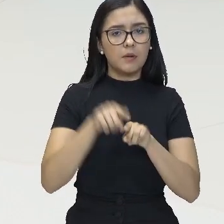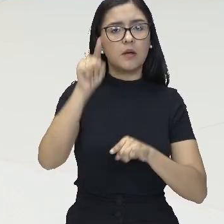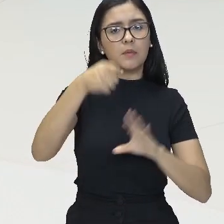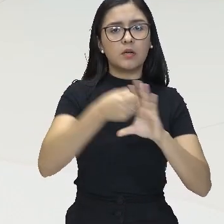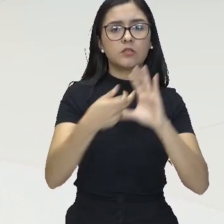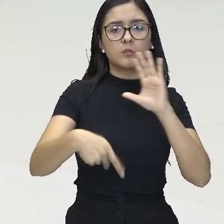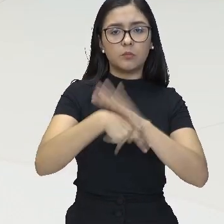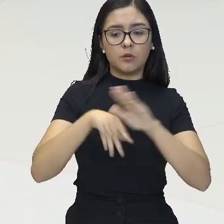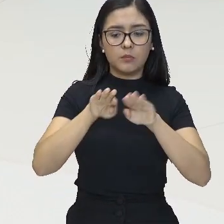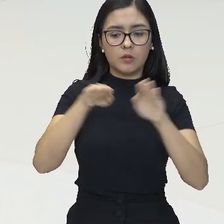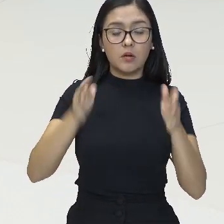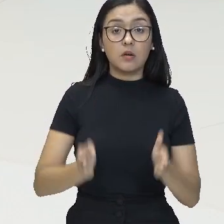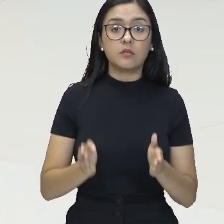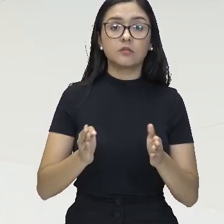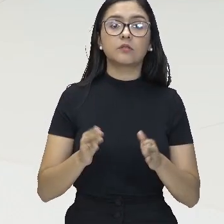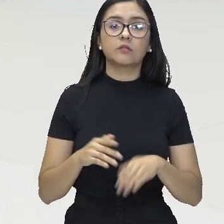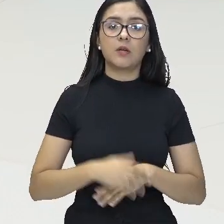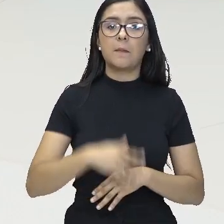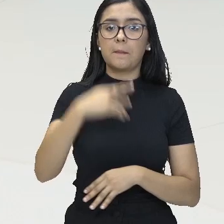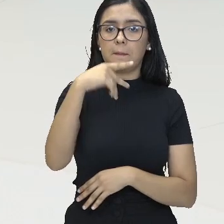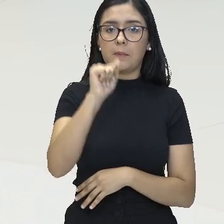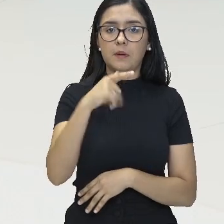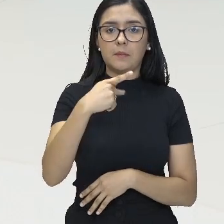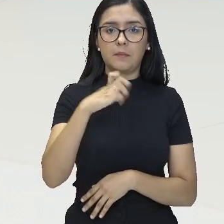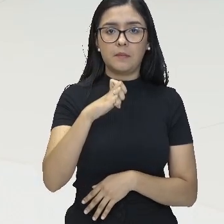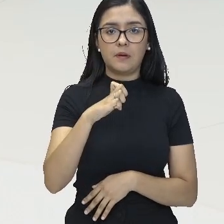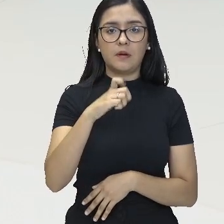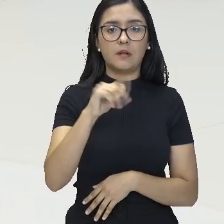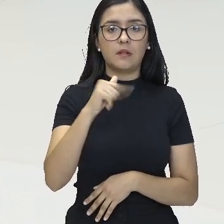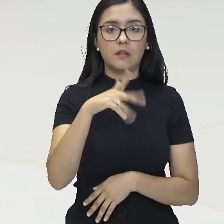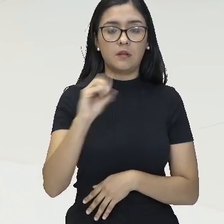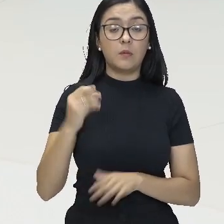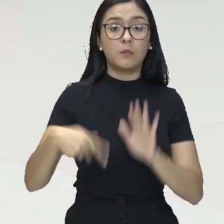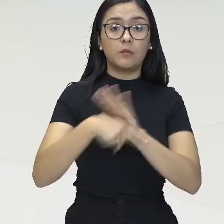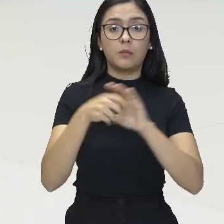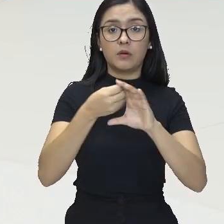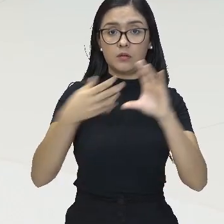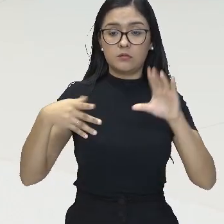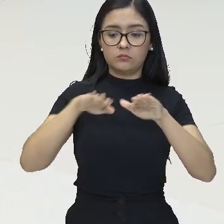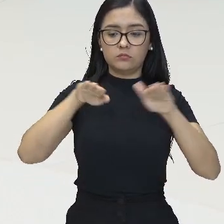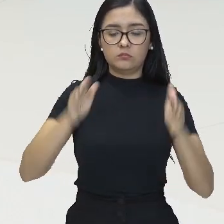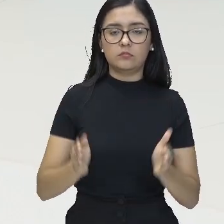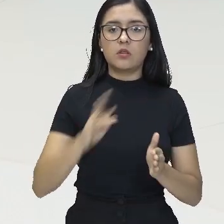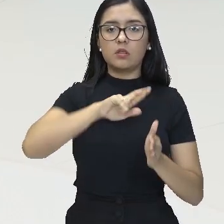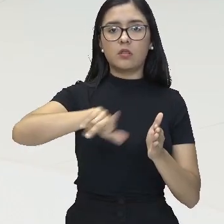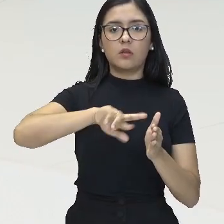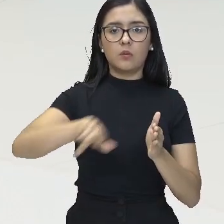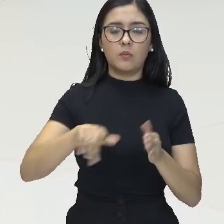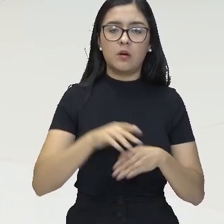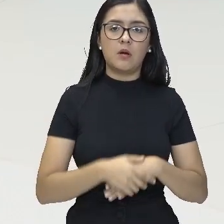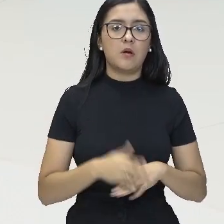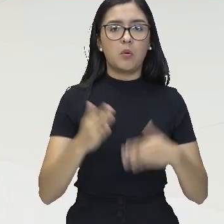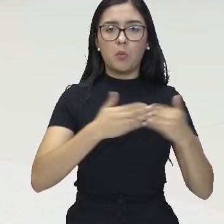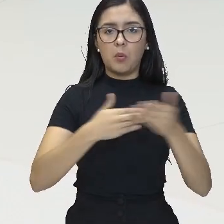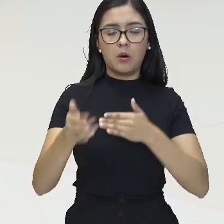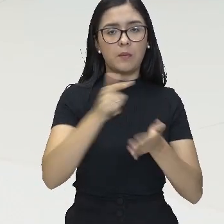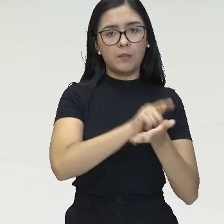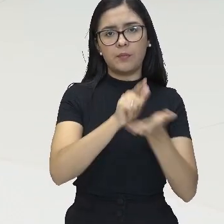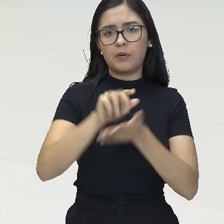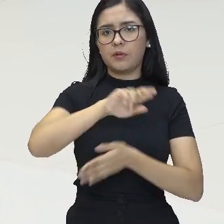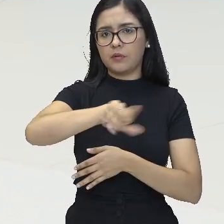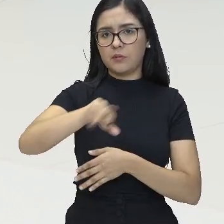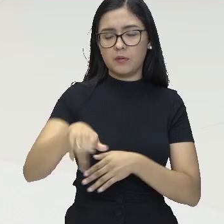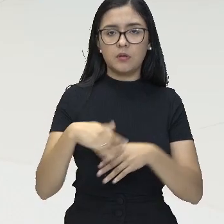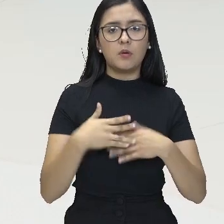caixa. De papelão, né, uma característica. Ela não é de um papel qualquer, ela não é